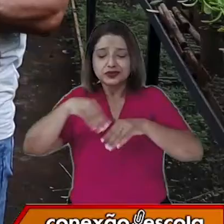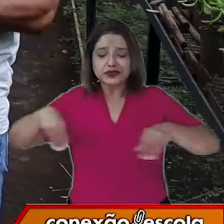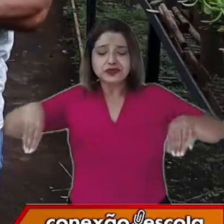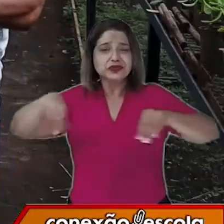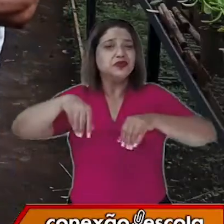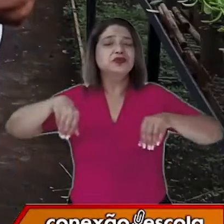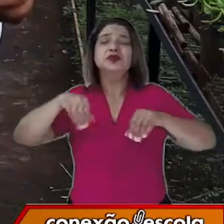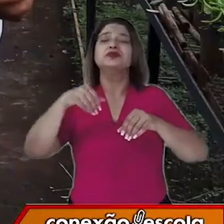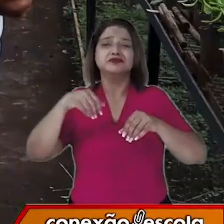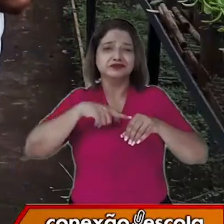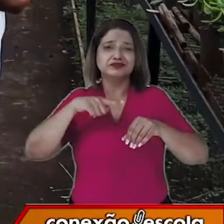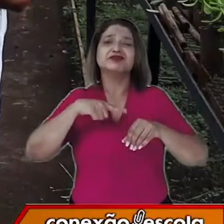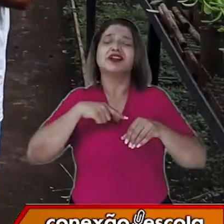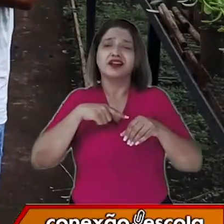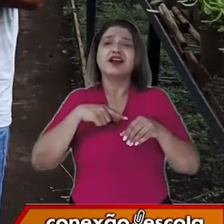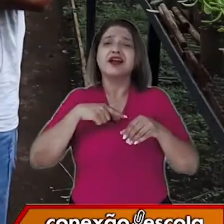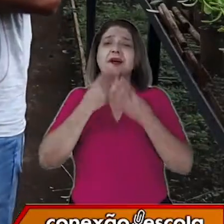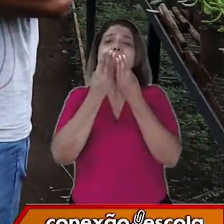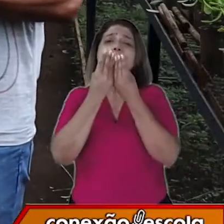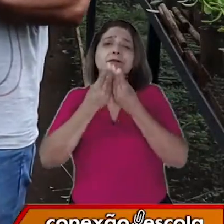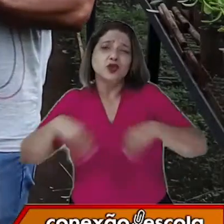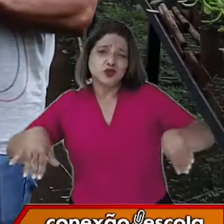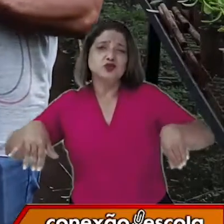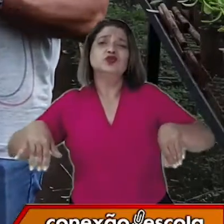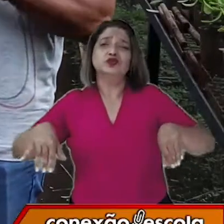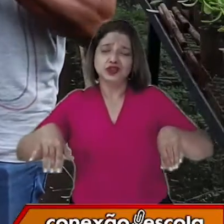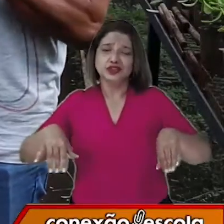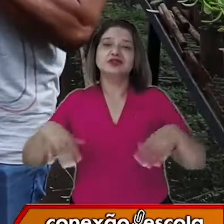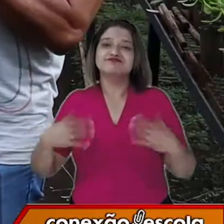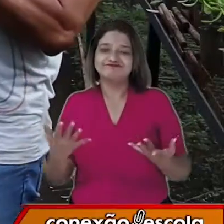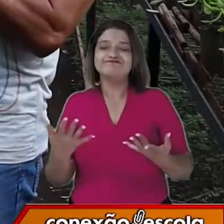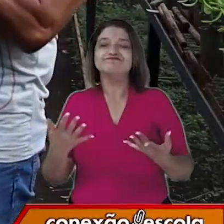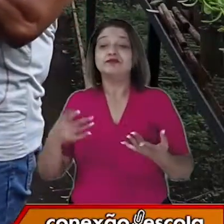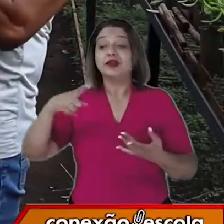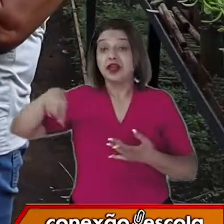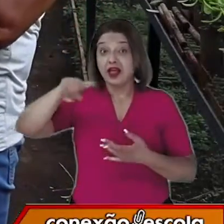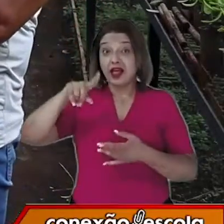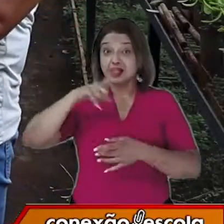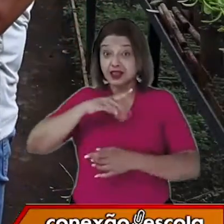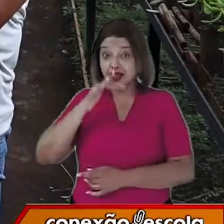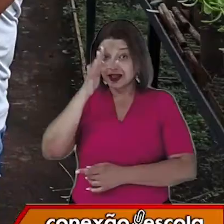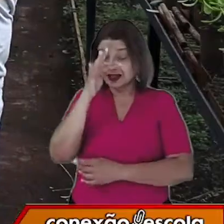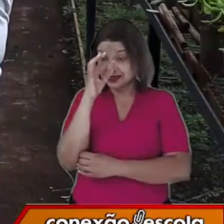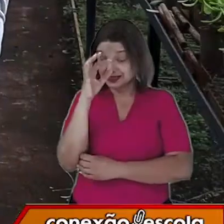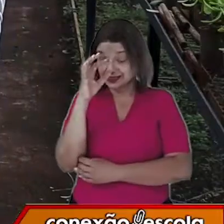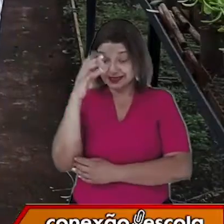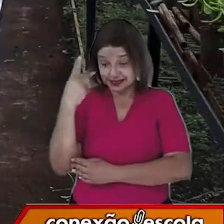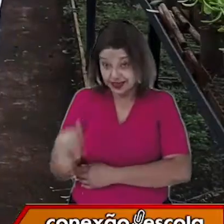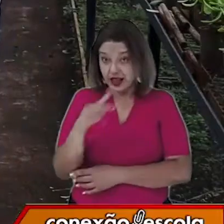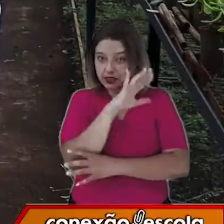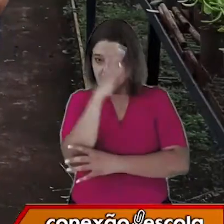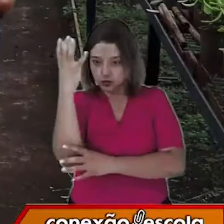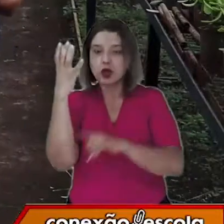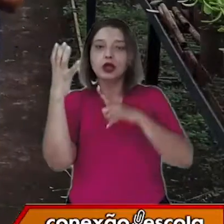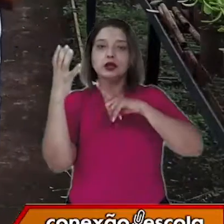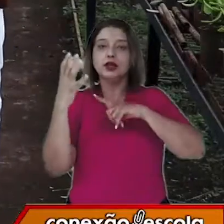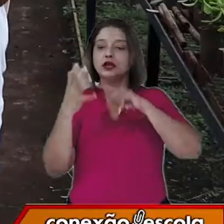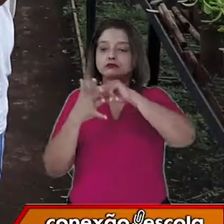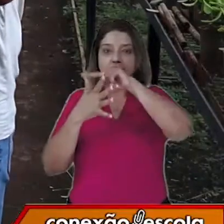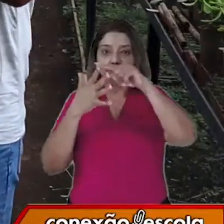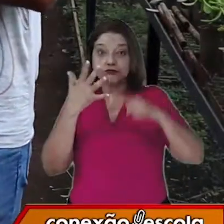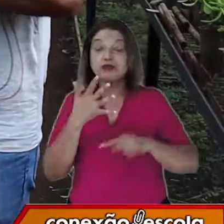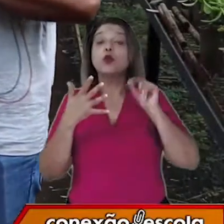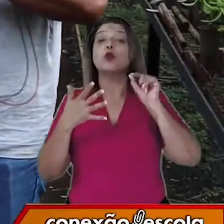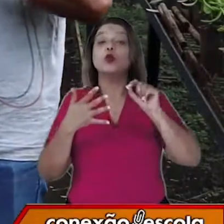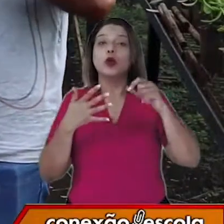essa água não infiltra. A água na natureza ela é regulada por uma série de fatores. Ela é regulada pela rocha,